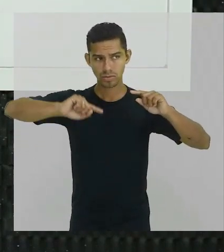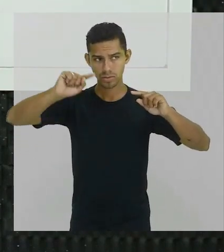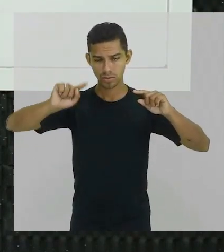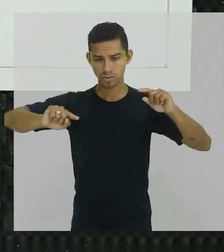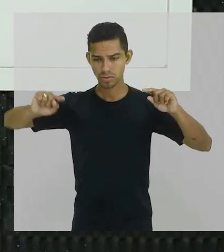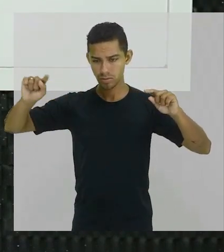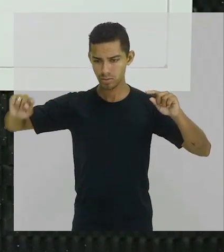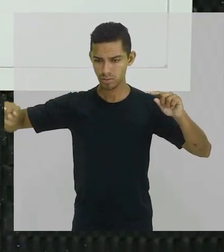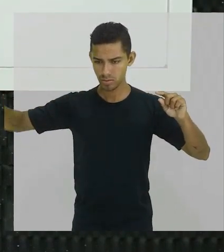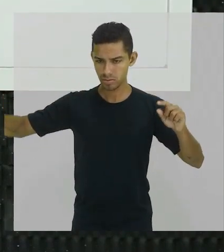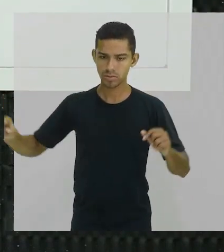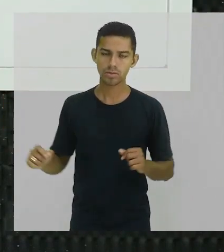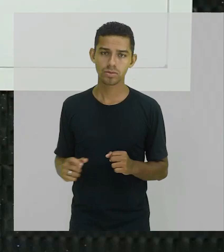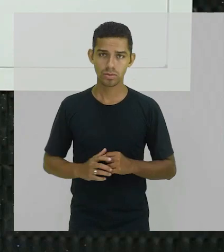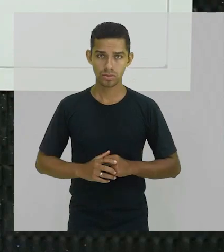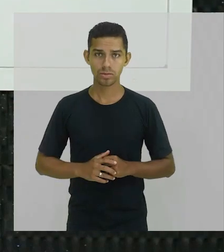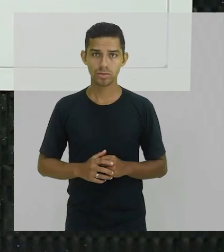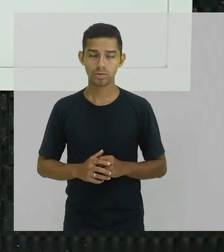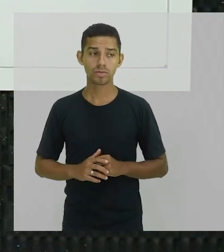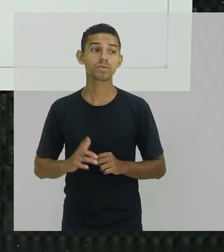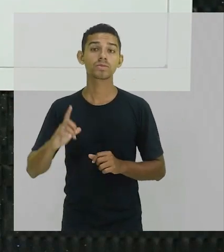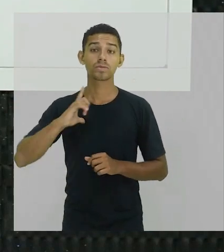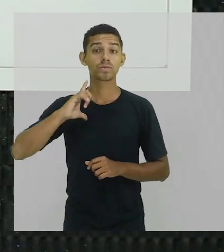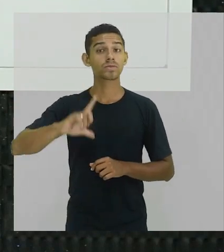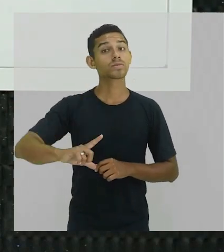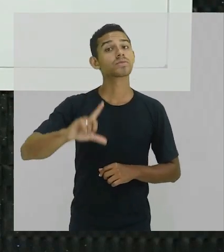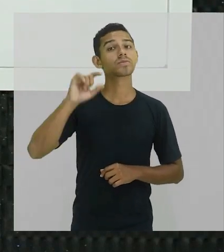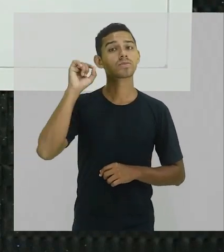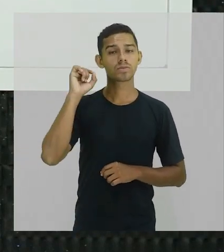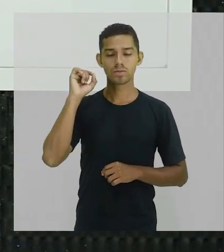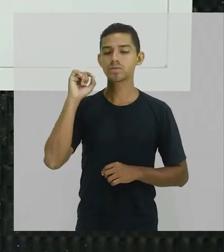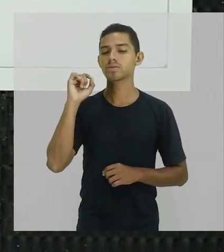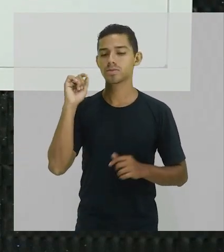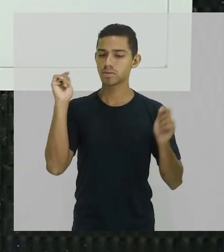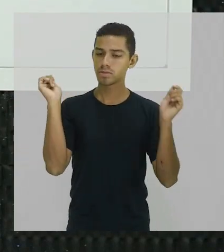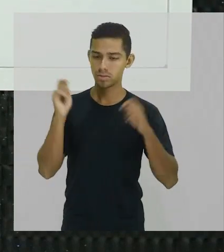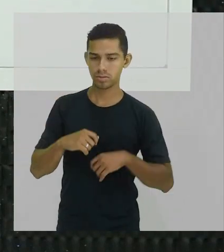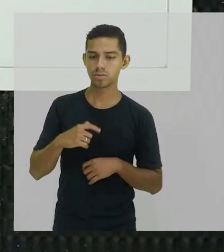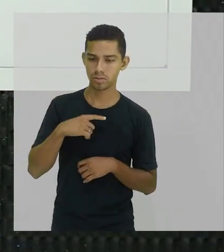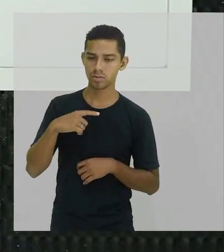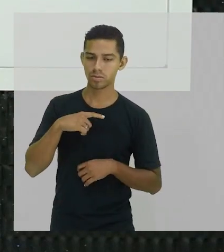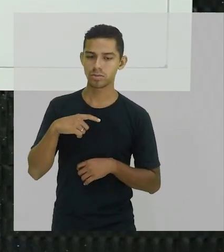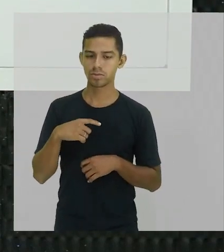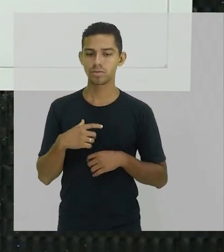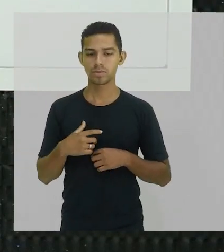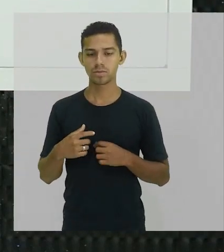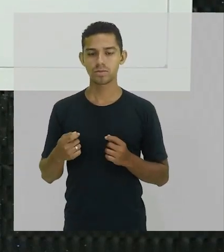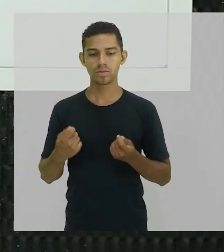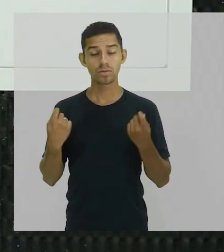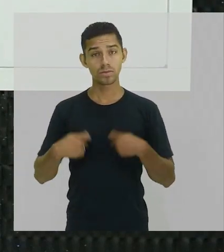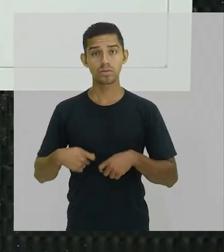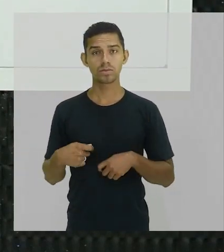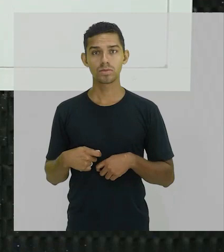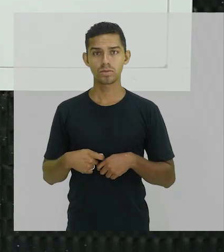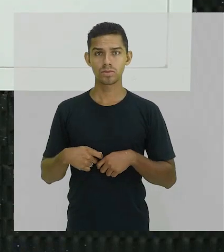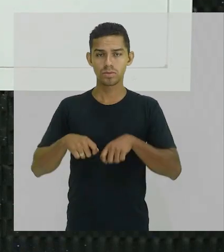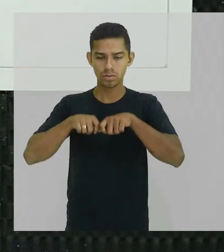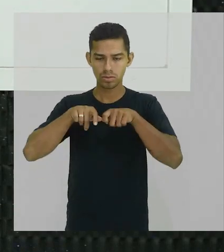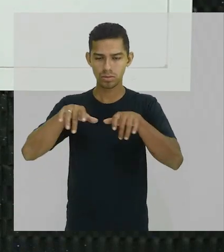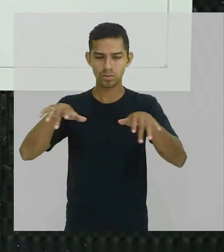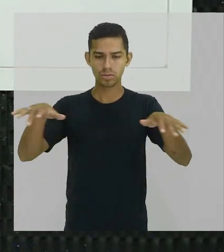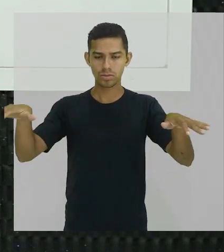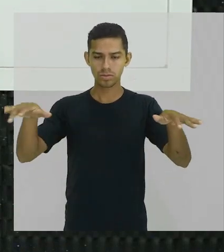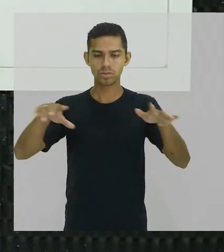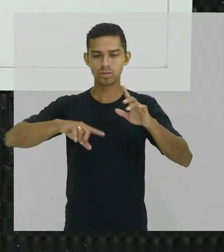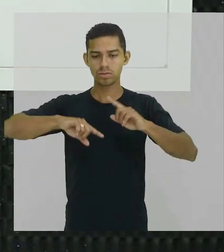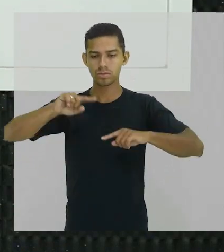obedecendo apenas a fenda. Ou seja, houve uma escolha, né, da direção de propagação